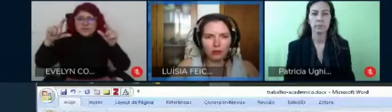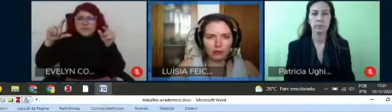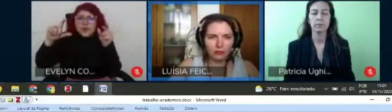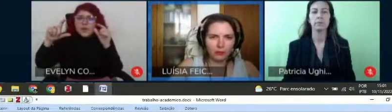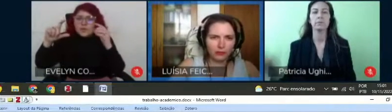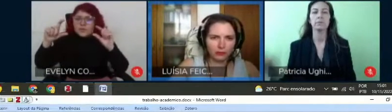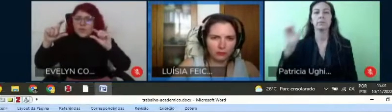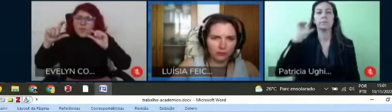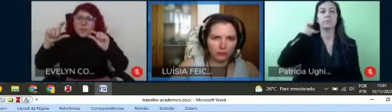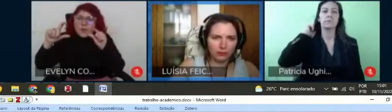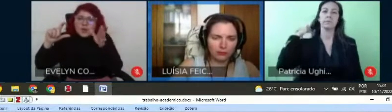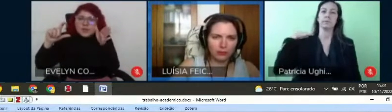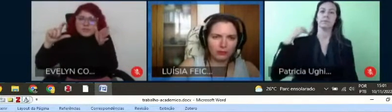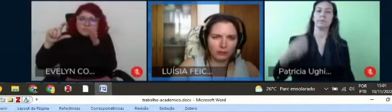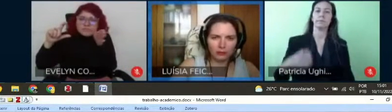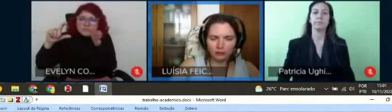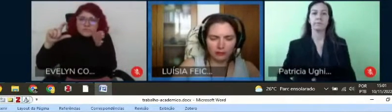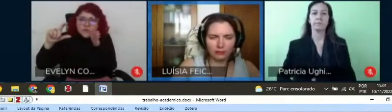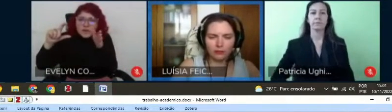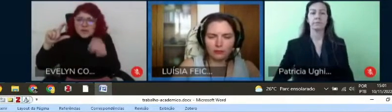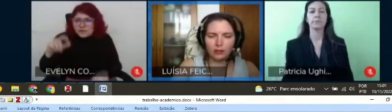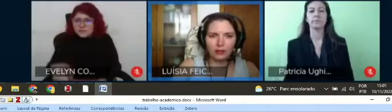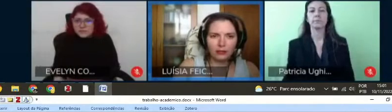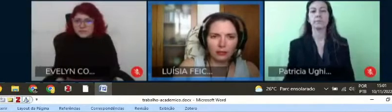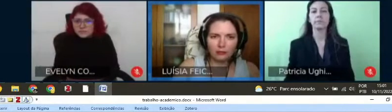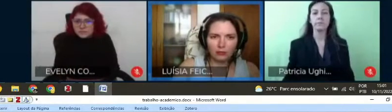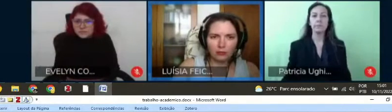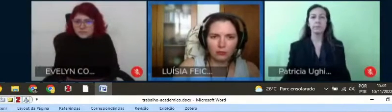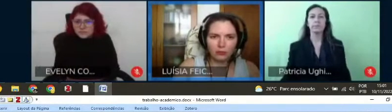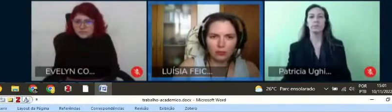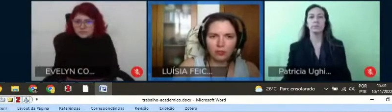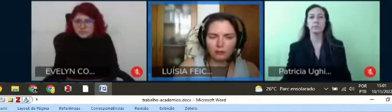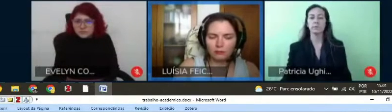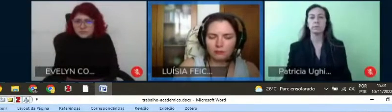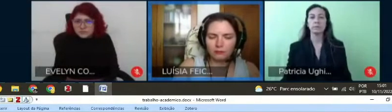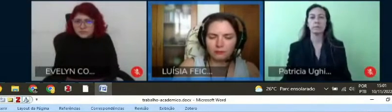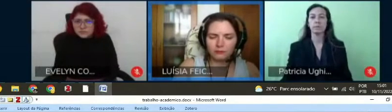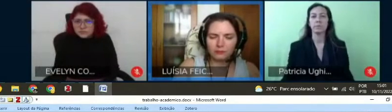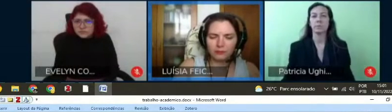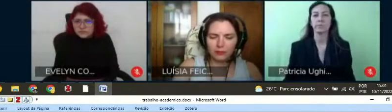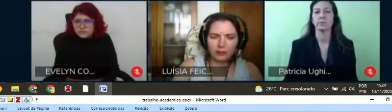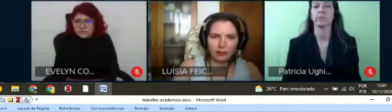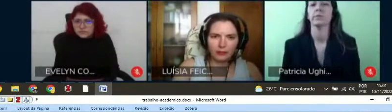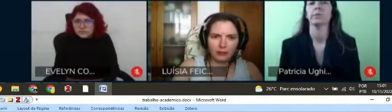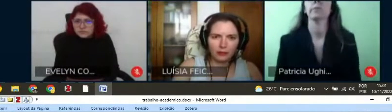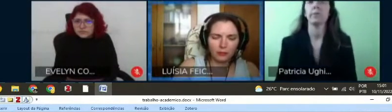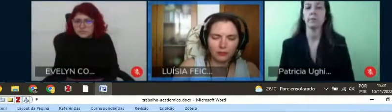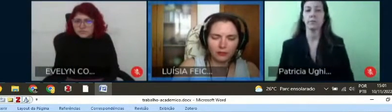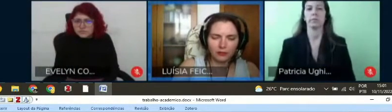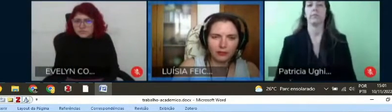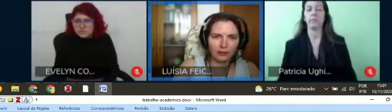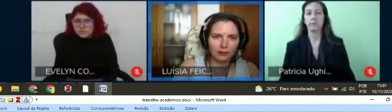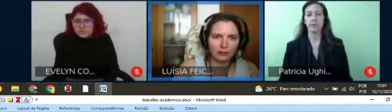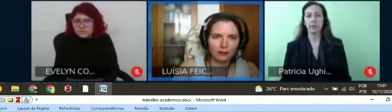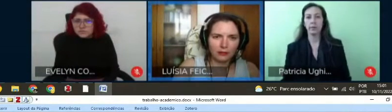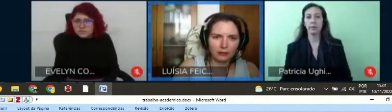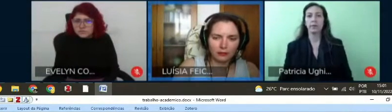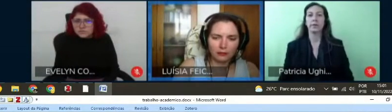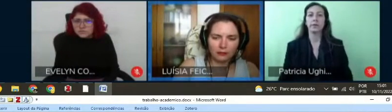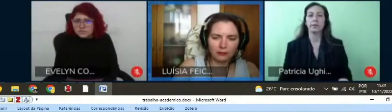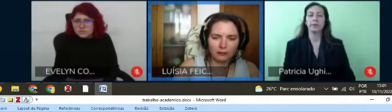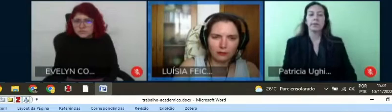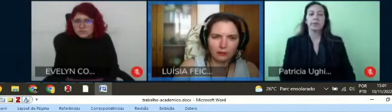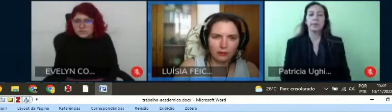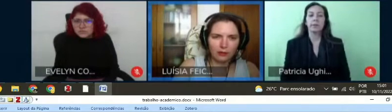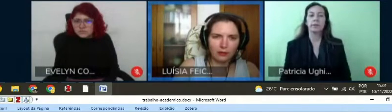Daí agora eu posso continuar falando, escrevendo, né? Daí o jabuti. Daí eu posso ter...